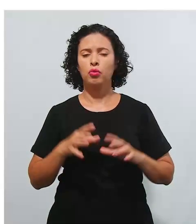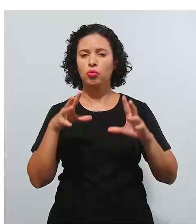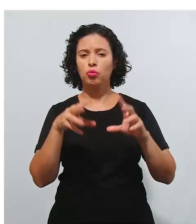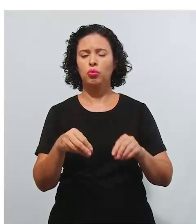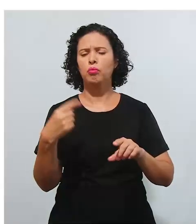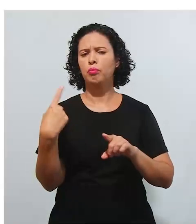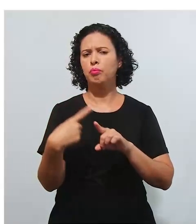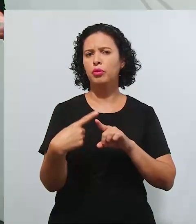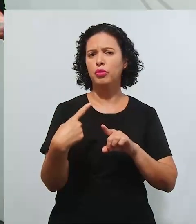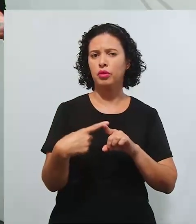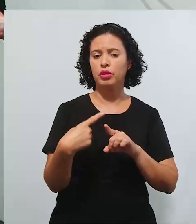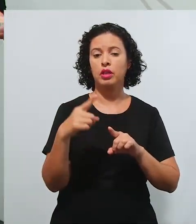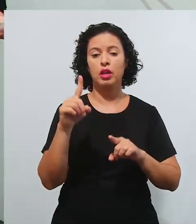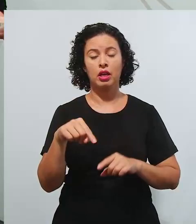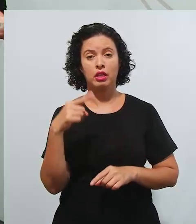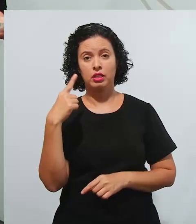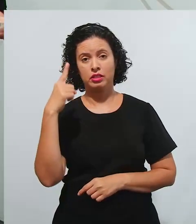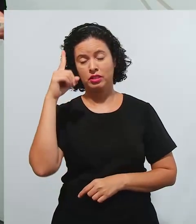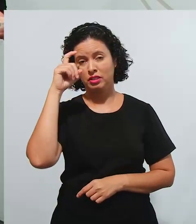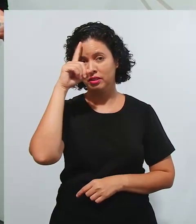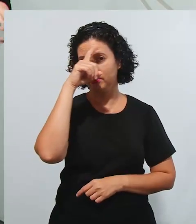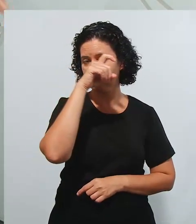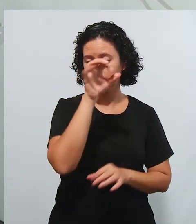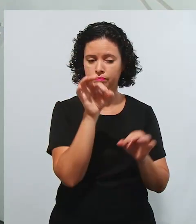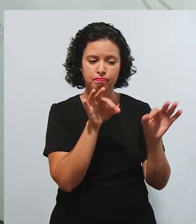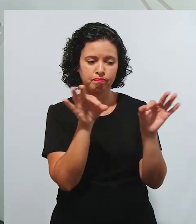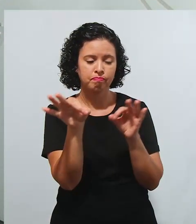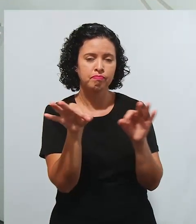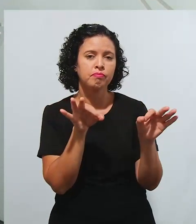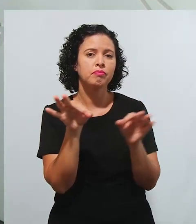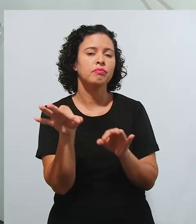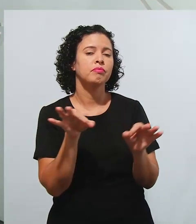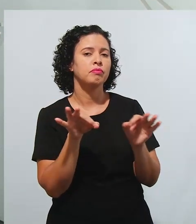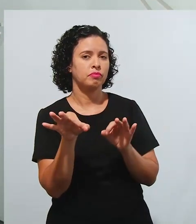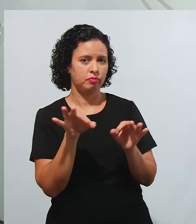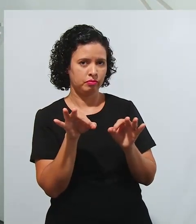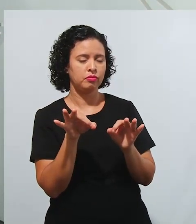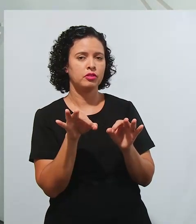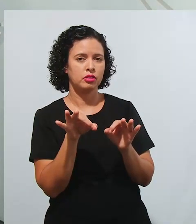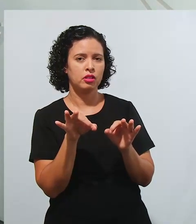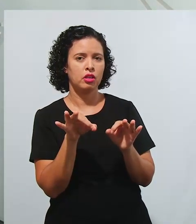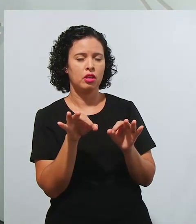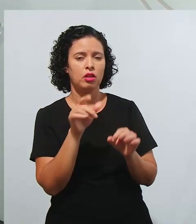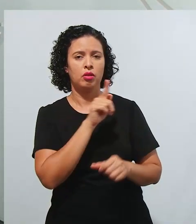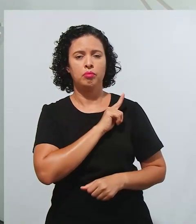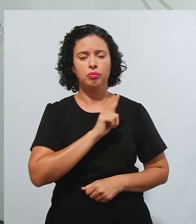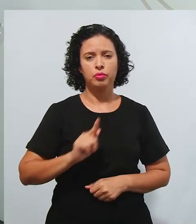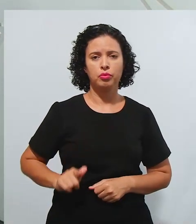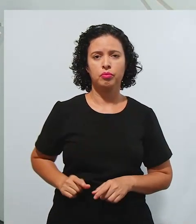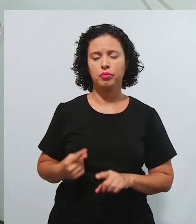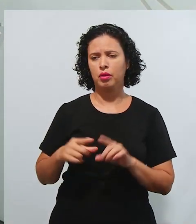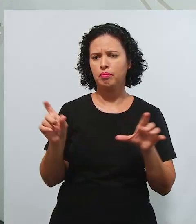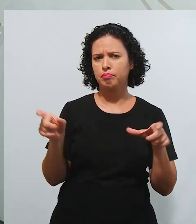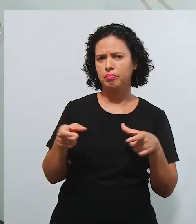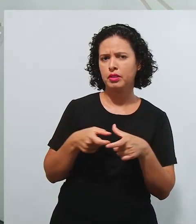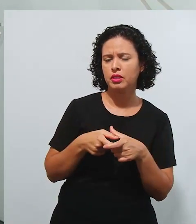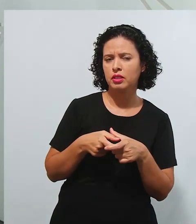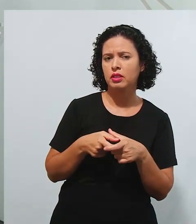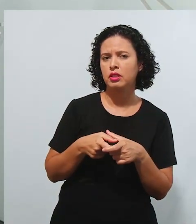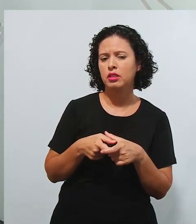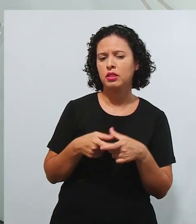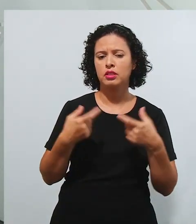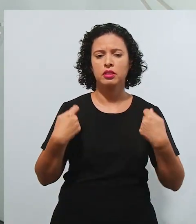isso porque é muito difícil gerenciar um orçamento público que é tão pequeno